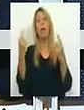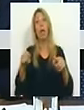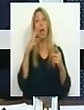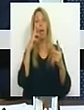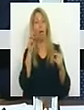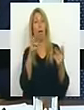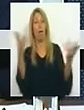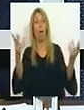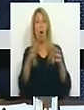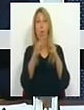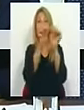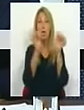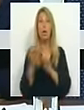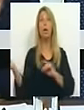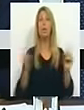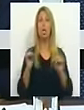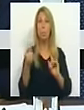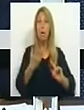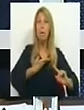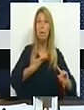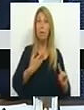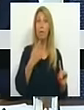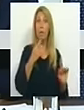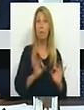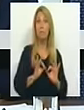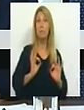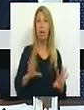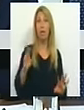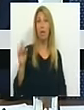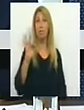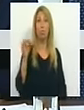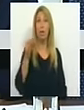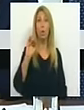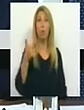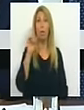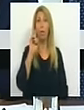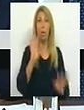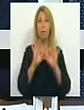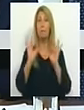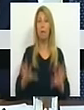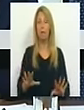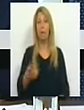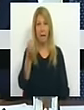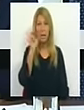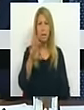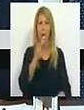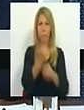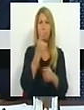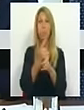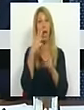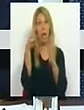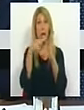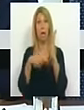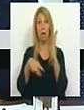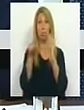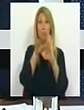transportes com um volume de dívida que era só igual a 10% do PIB. Azar mesmo era ler do programa da